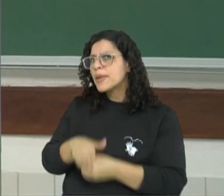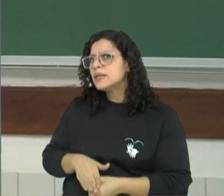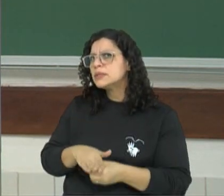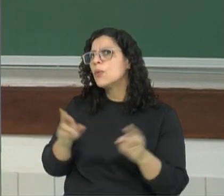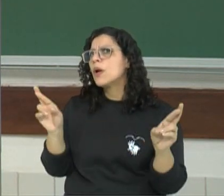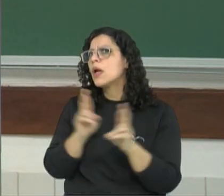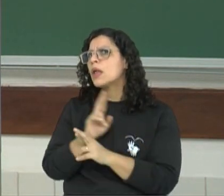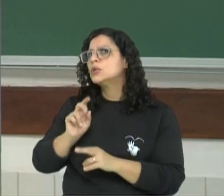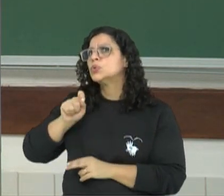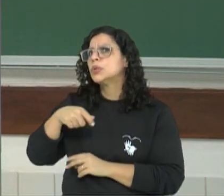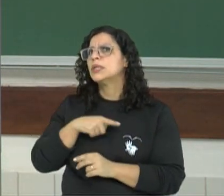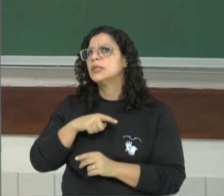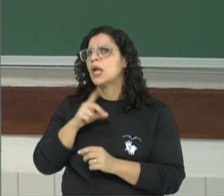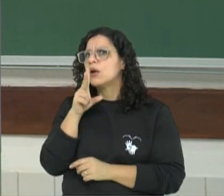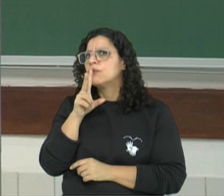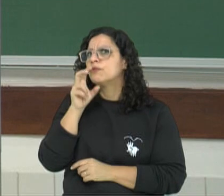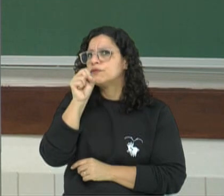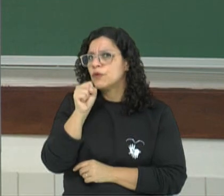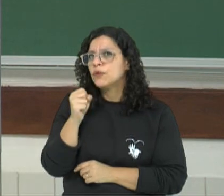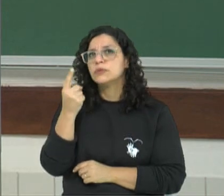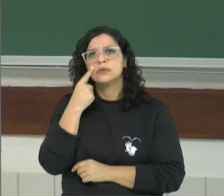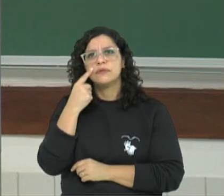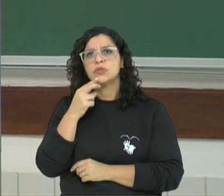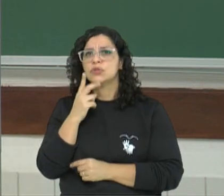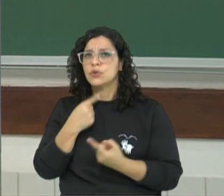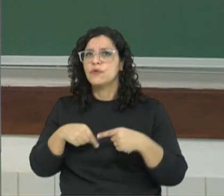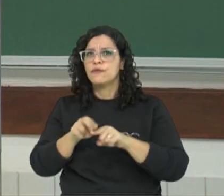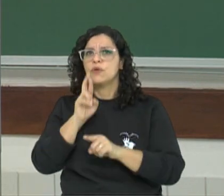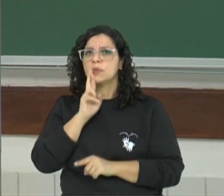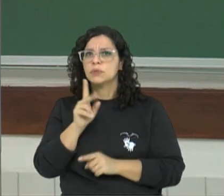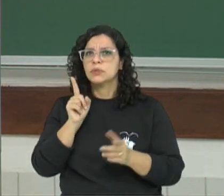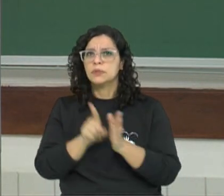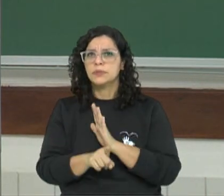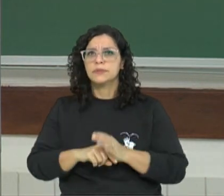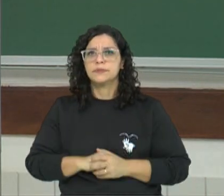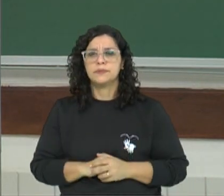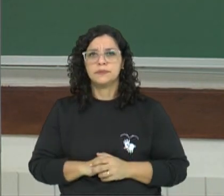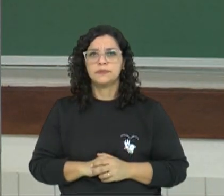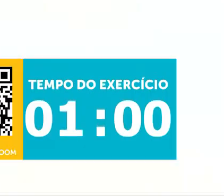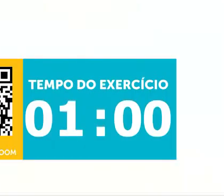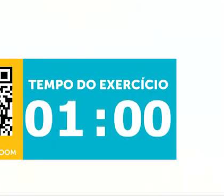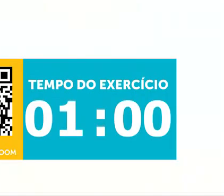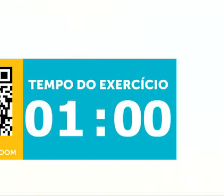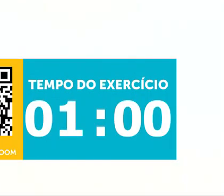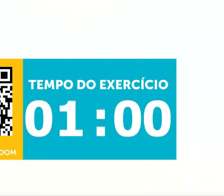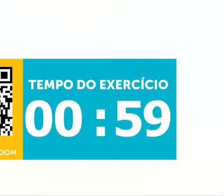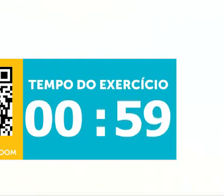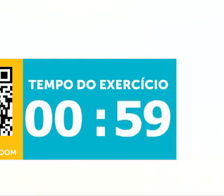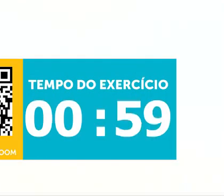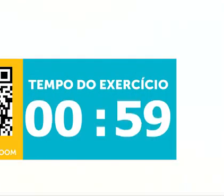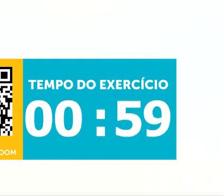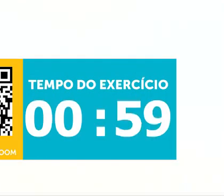está relacionada com uma coisa com força. Daqui a pouco eu respondo essa questão com vocês.